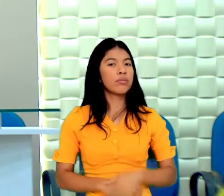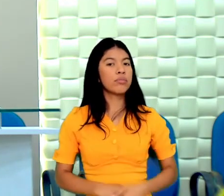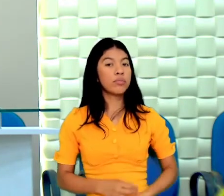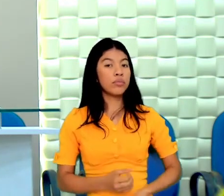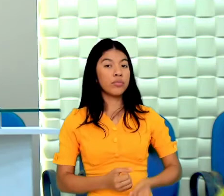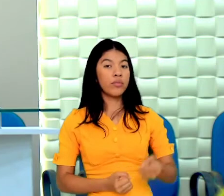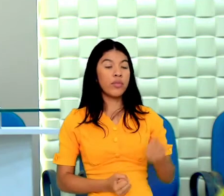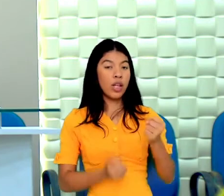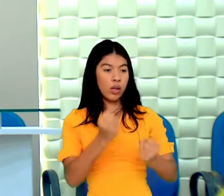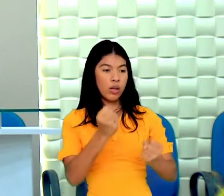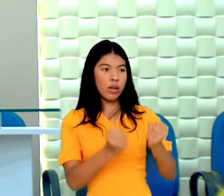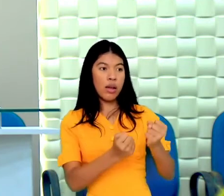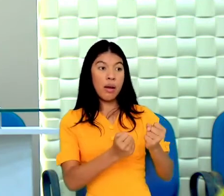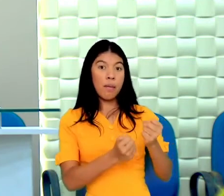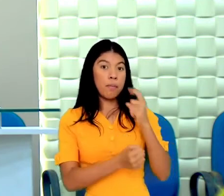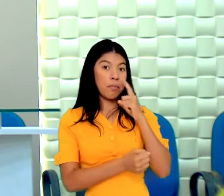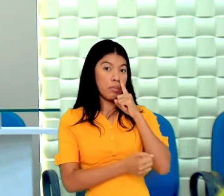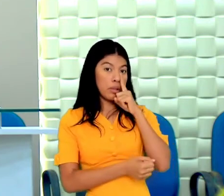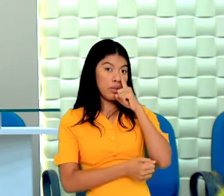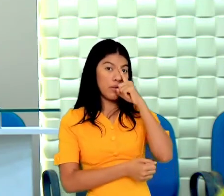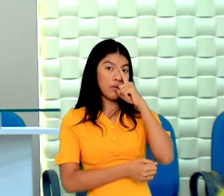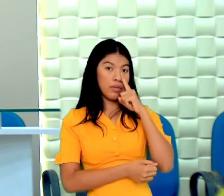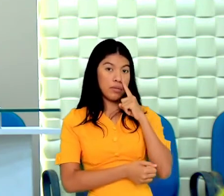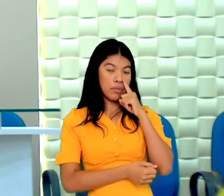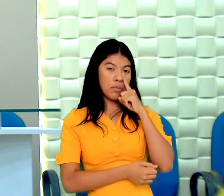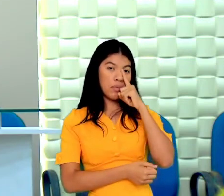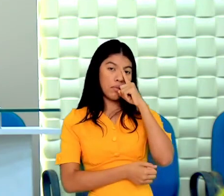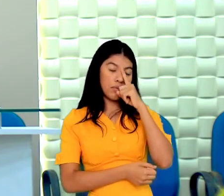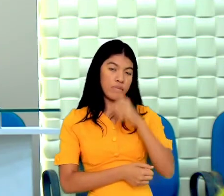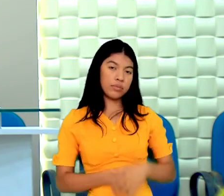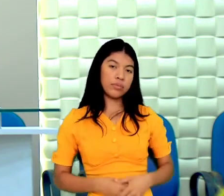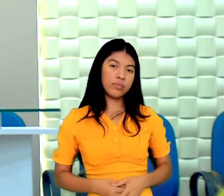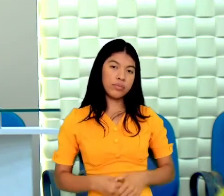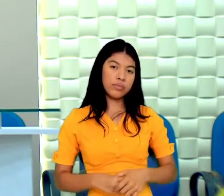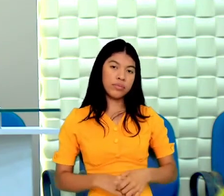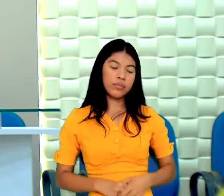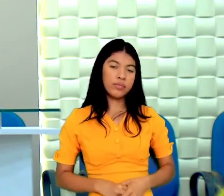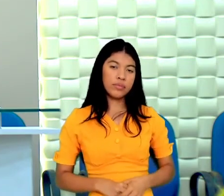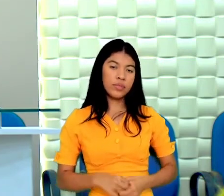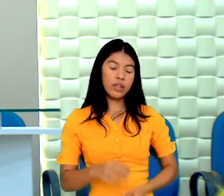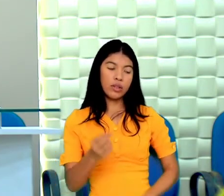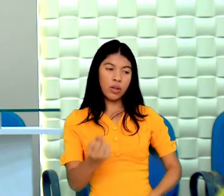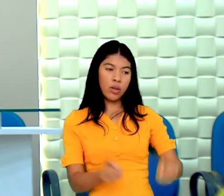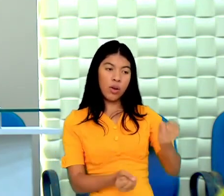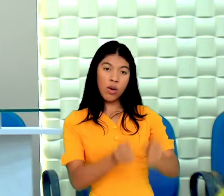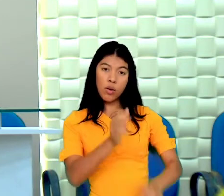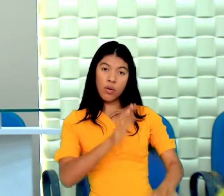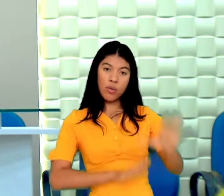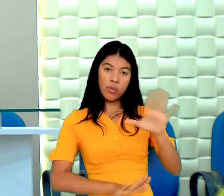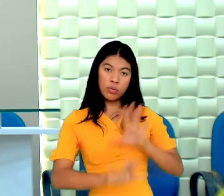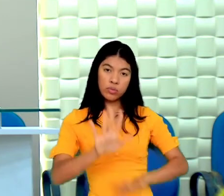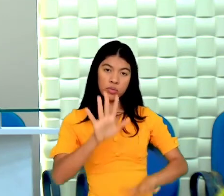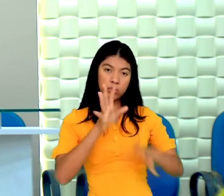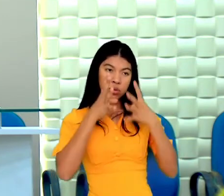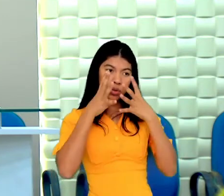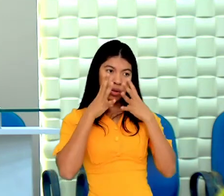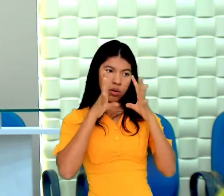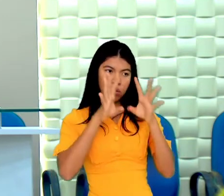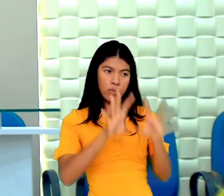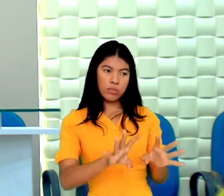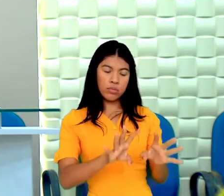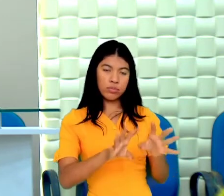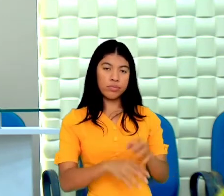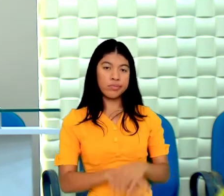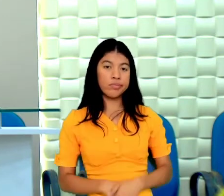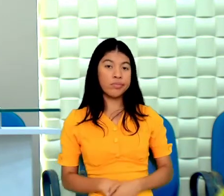já sabe, perigo na estrada. Já diminui a velocidade, já fica mais atento. Se não